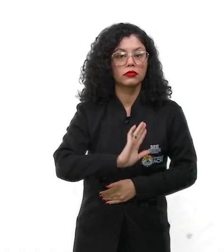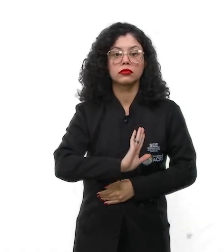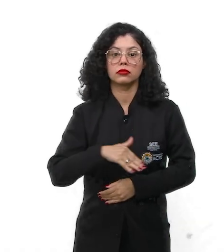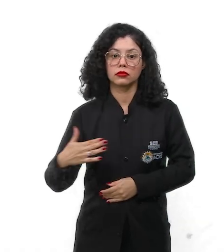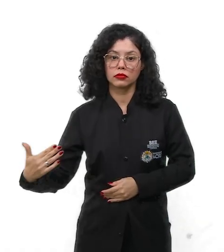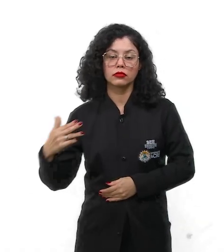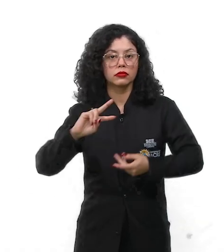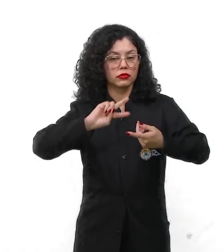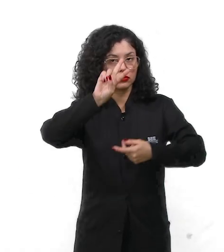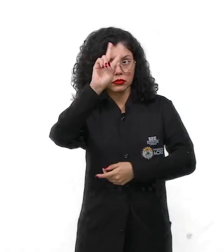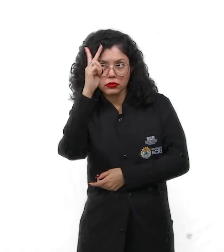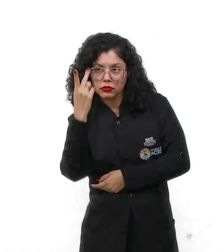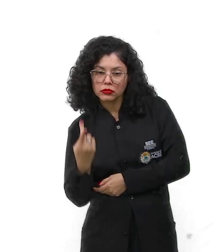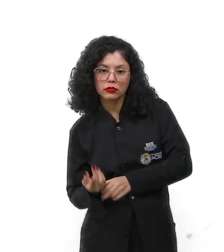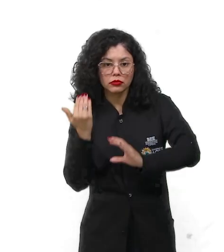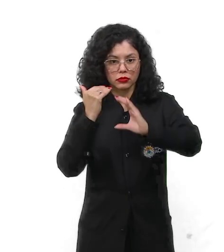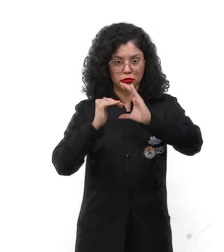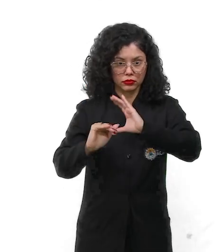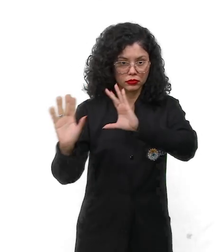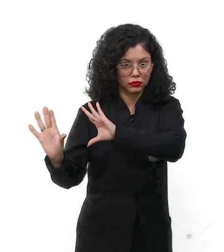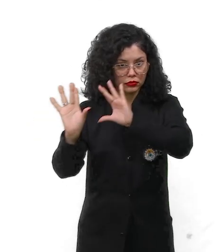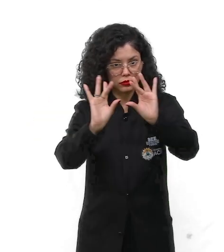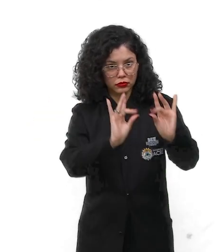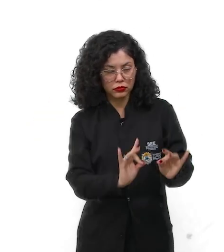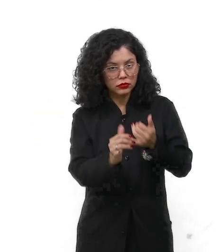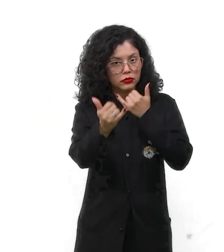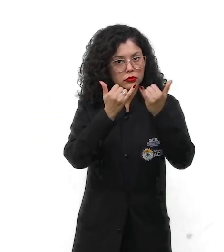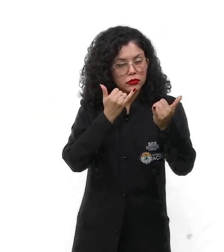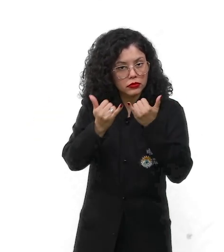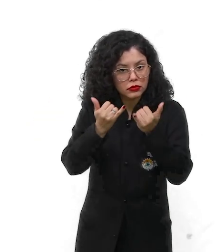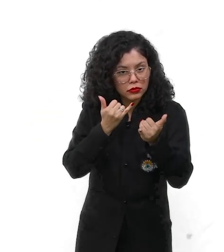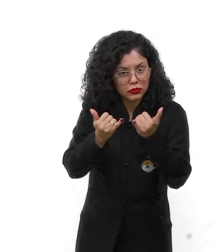o RNA mensageiro que trouxe a informação